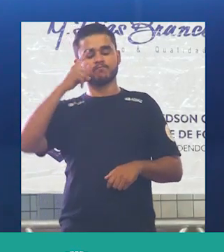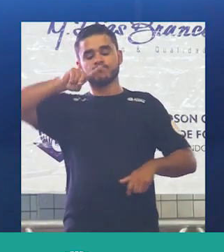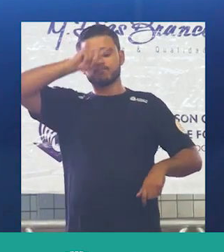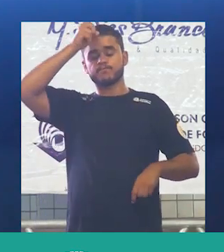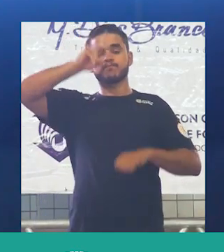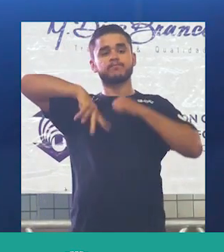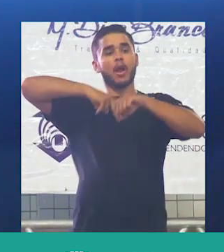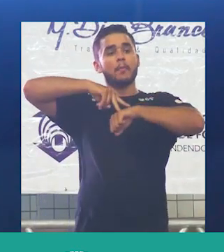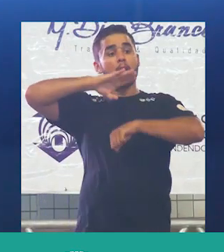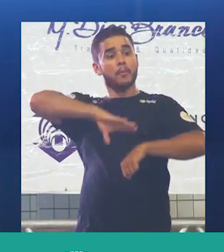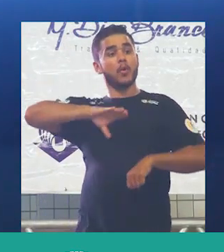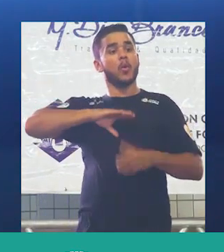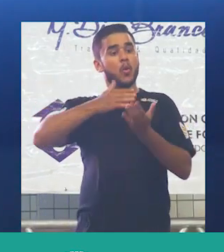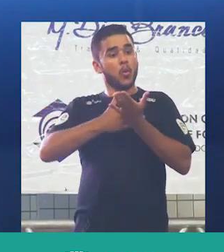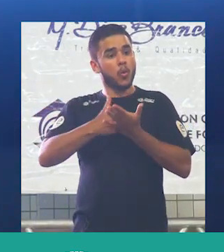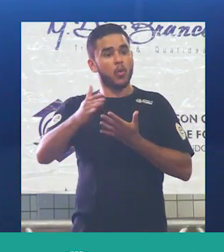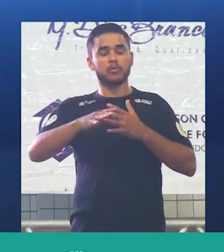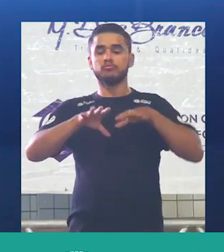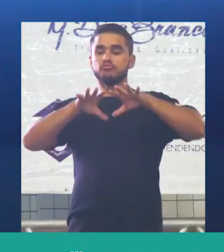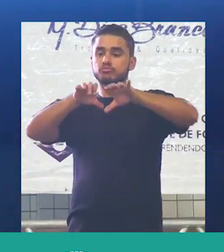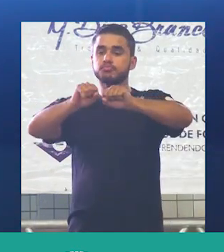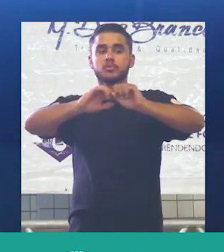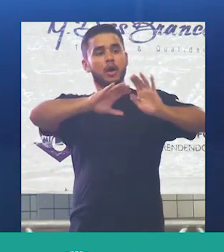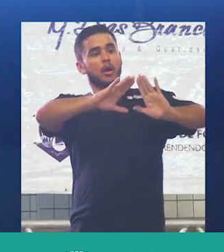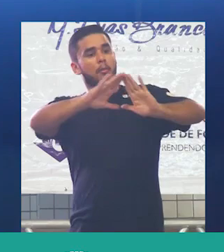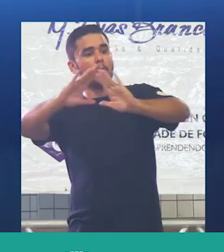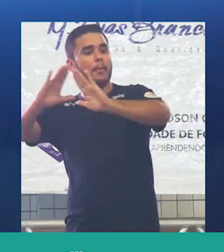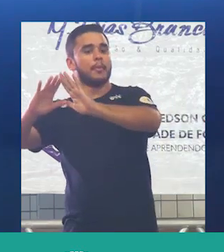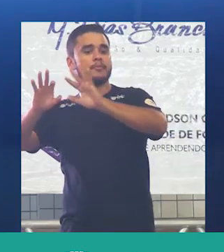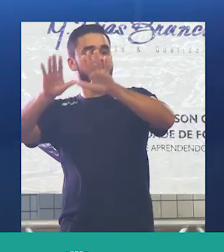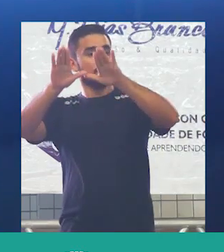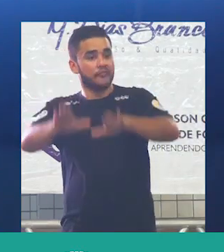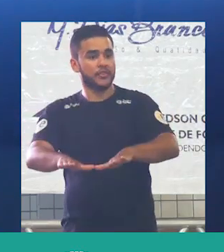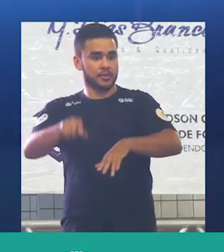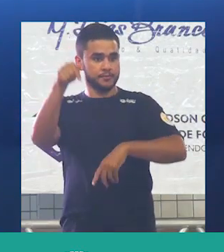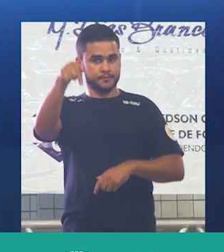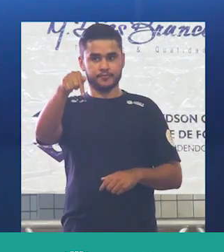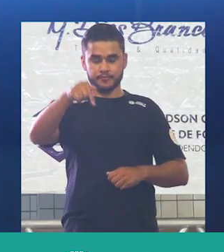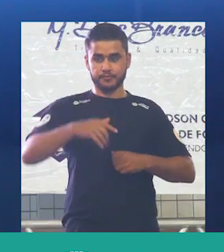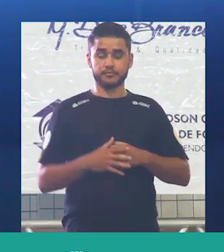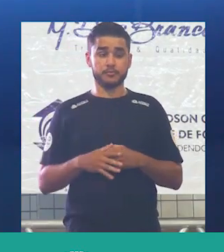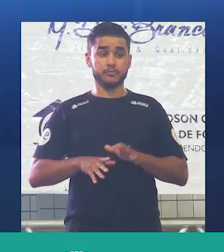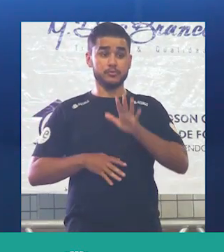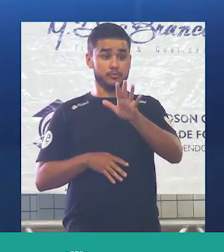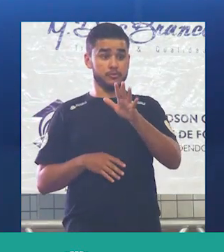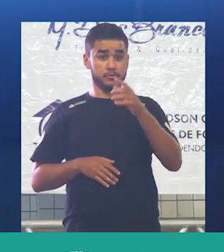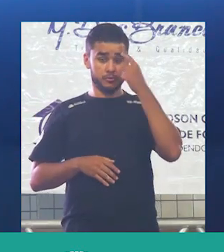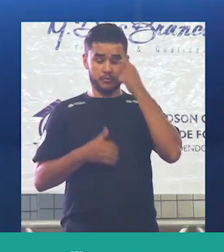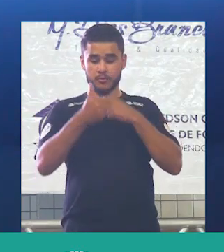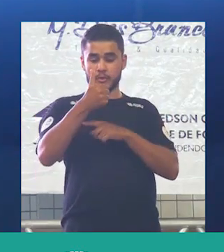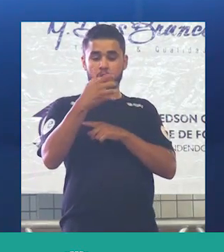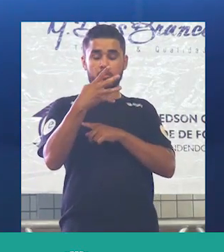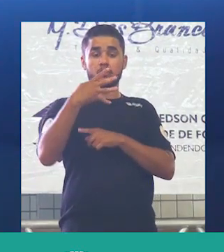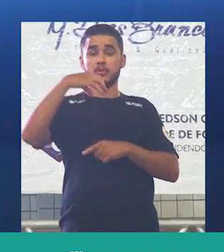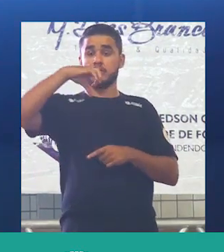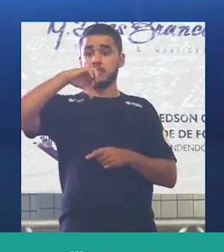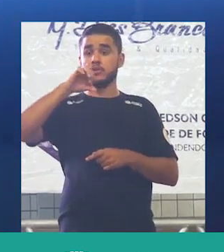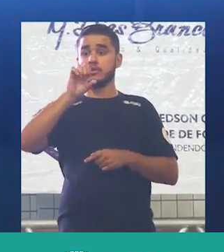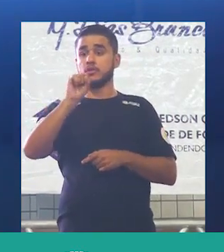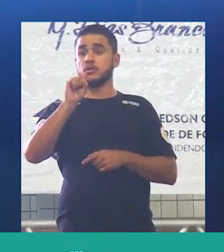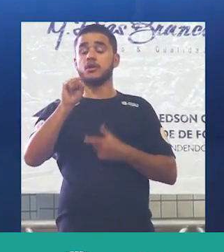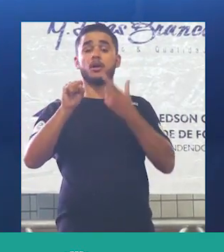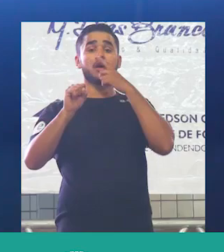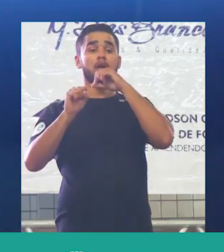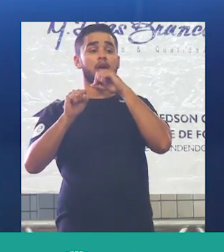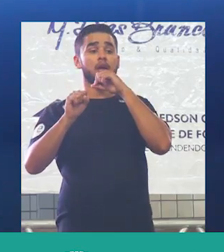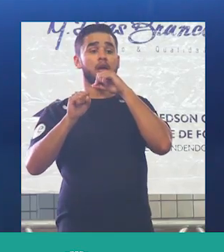colonização. Além do mais, os portugueses, antes de chegarem ao Brasil, 2 anos antes, em 1498, tinham